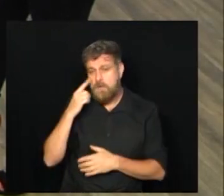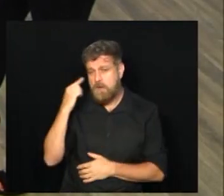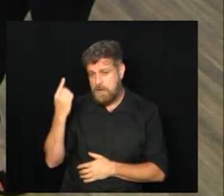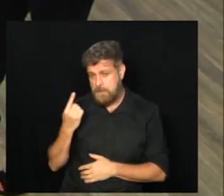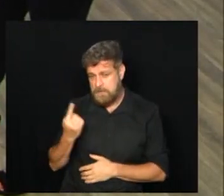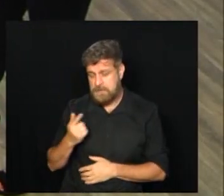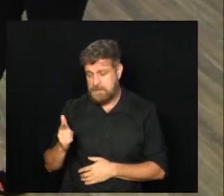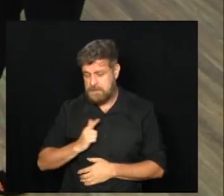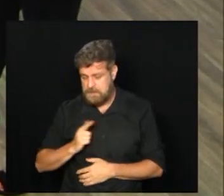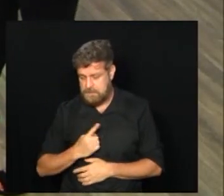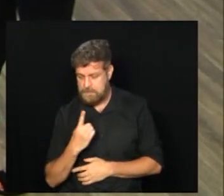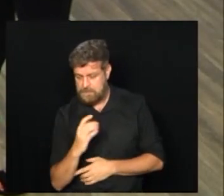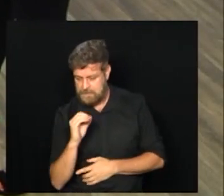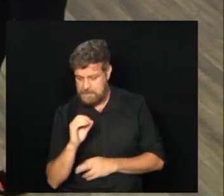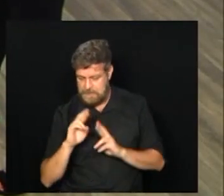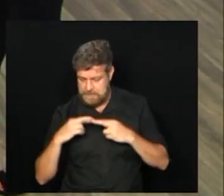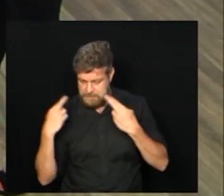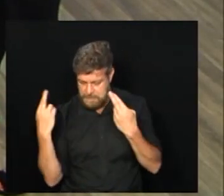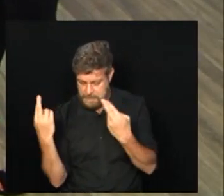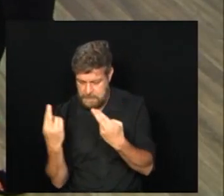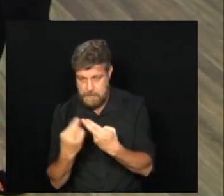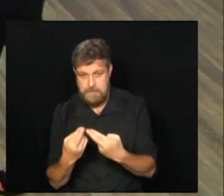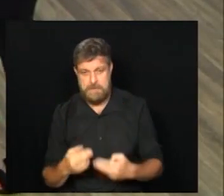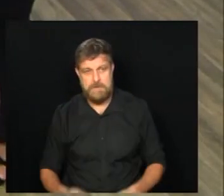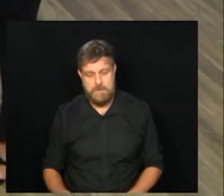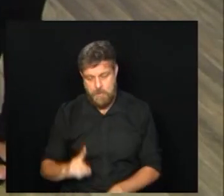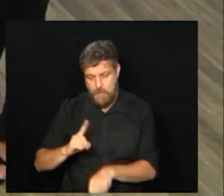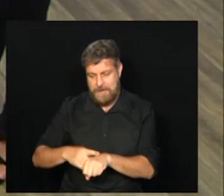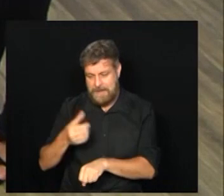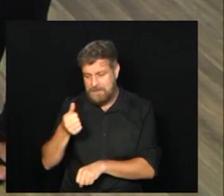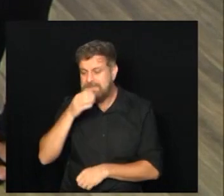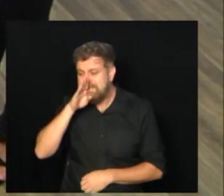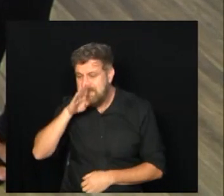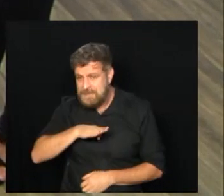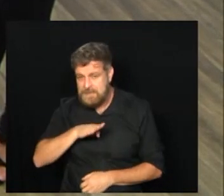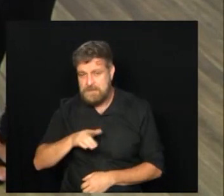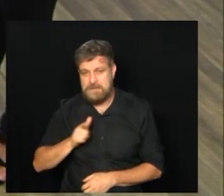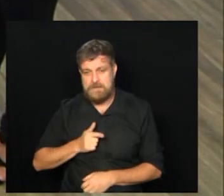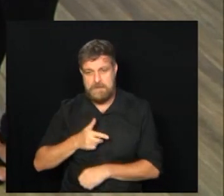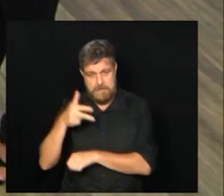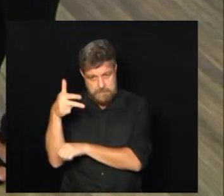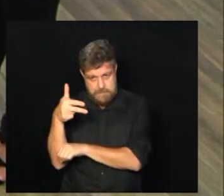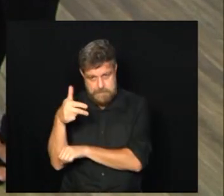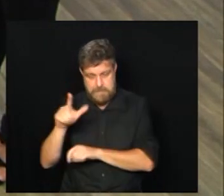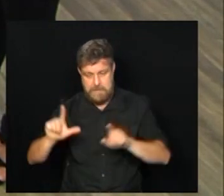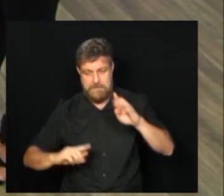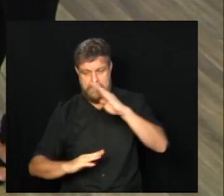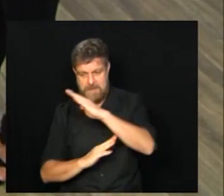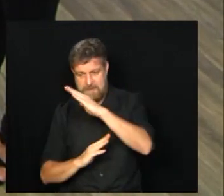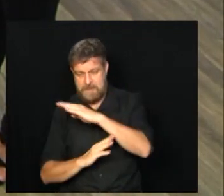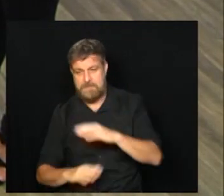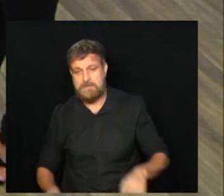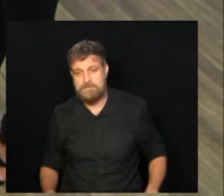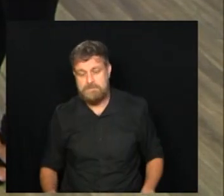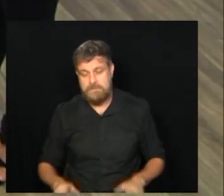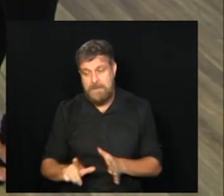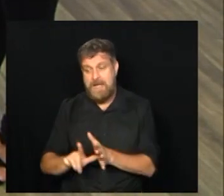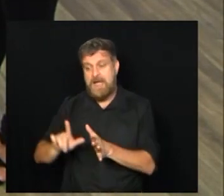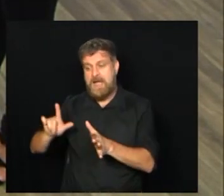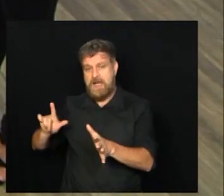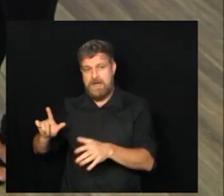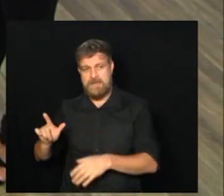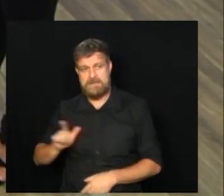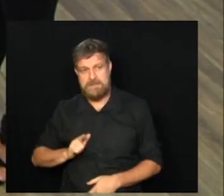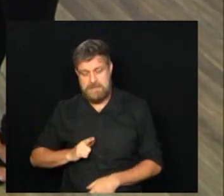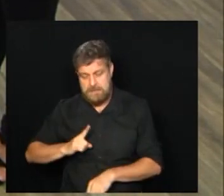tem então a 10ª reunião ordinária a partir das 6 horas da tarde com transmissão da TV Câmara Campinas, mas antes, daqui